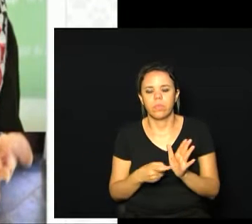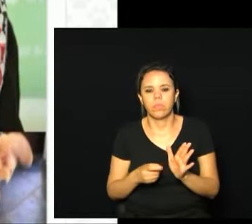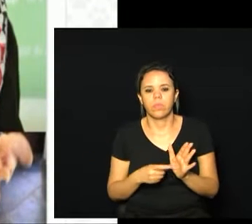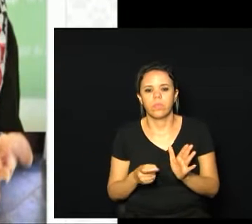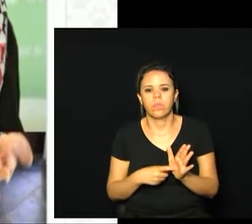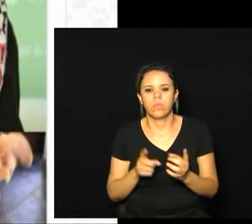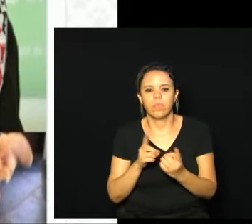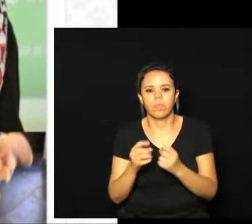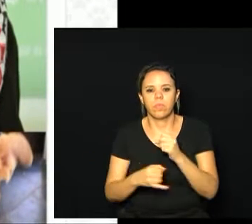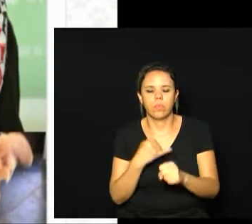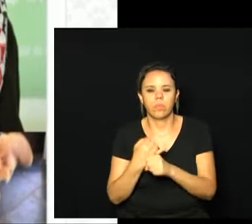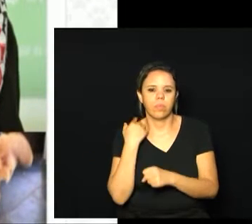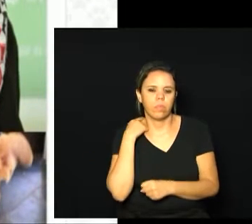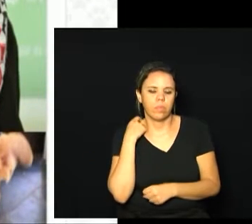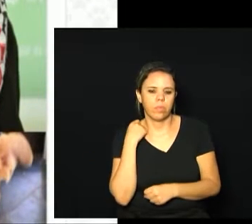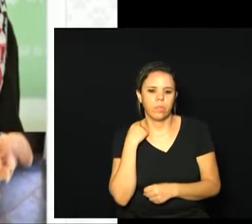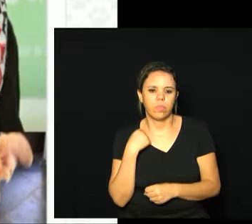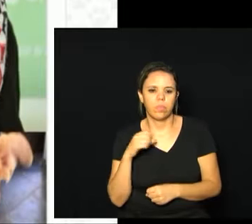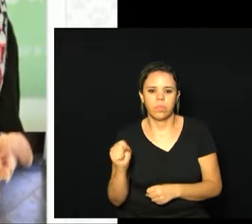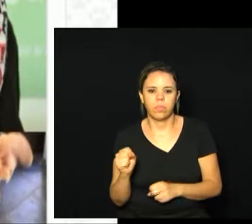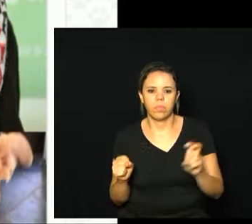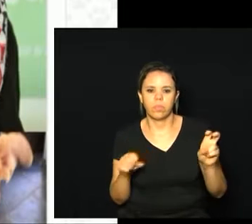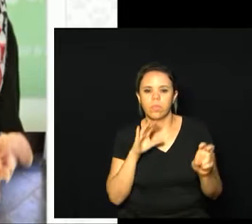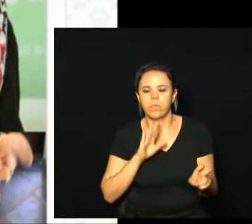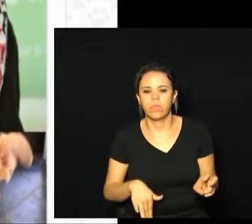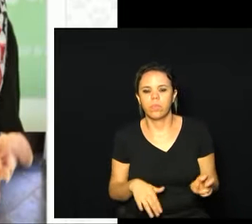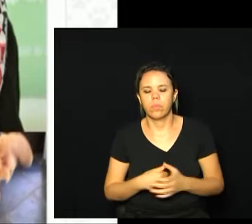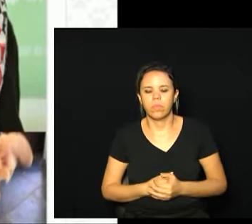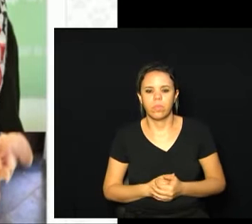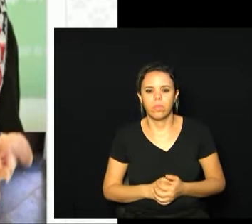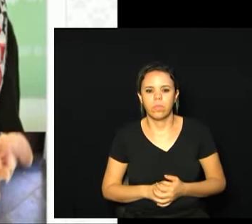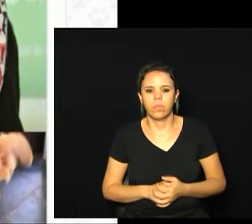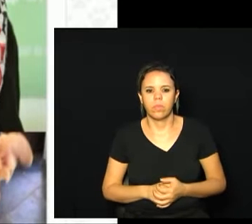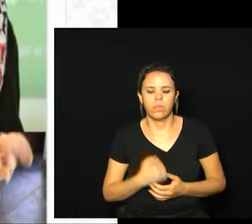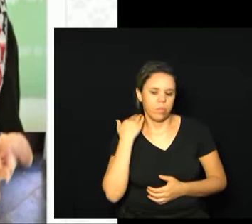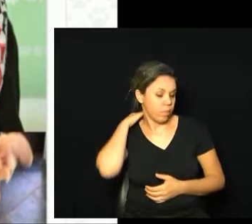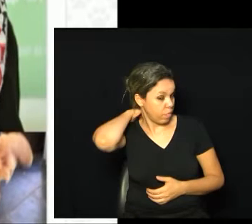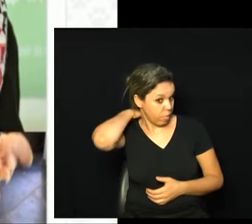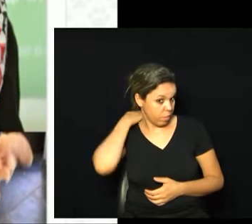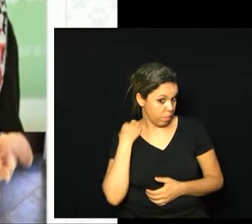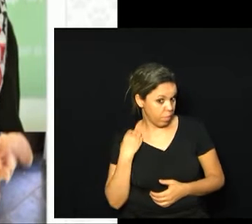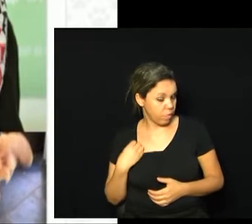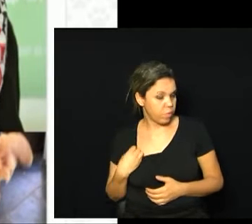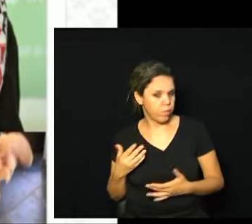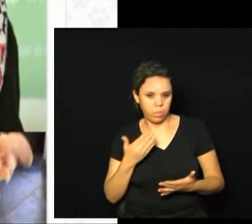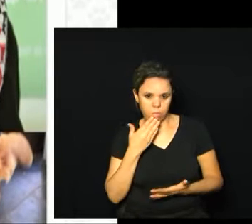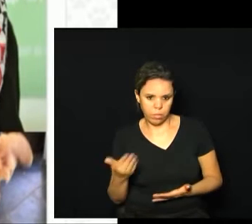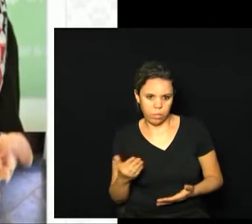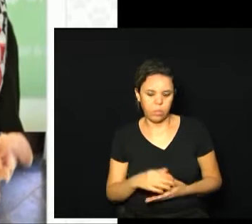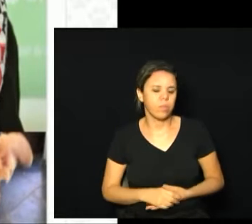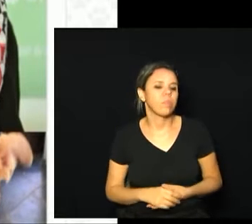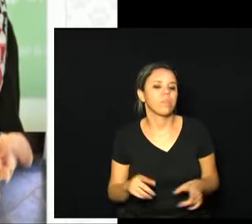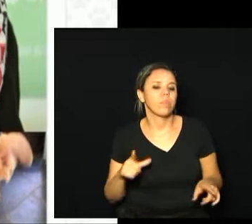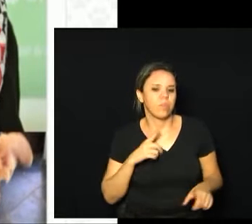aba atendimento online, que funciona das 8 às 5 da tarde, que é no caso para, então, essa solicitação.